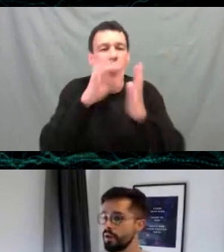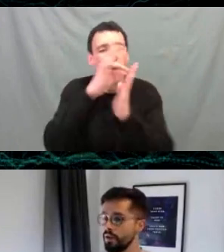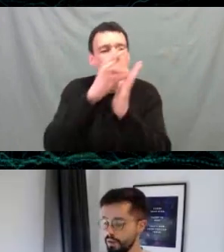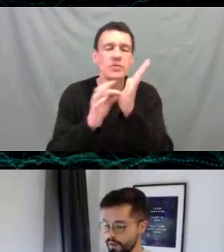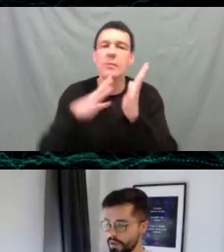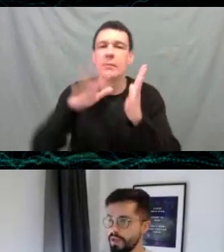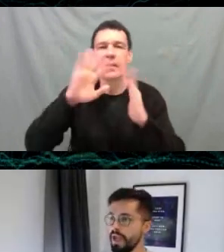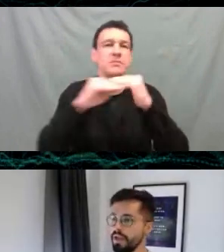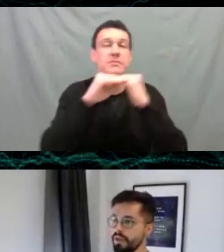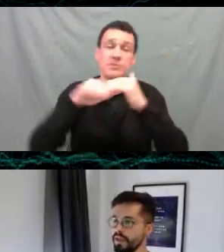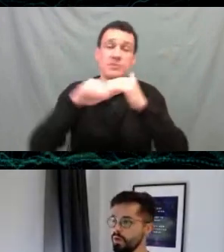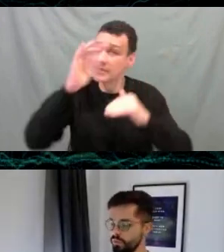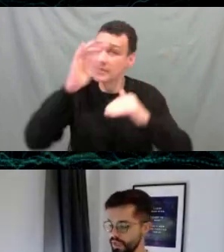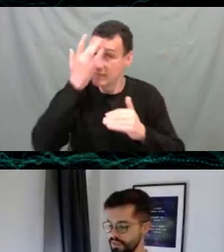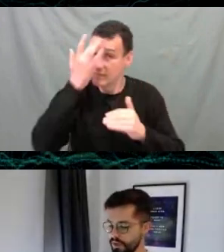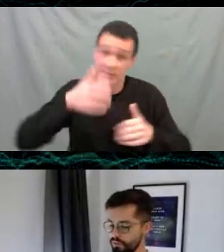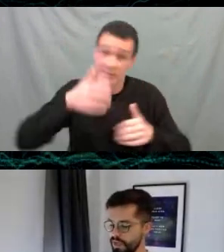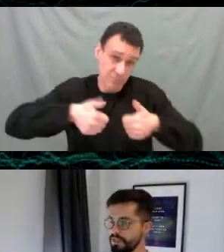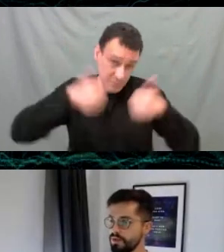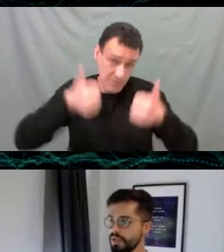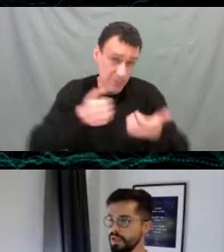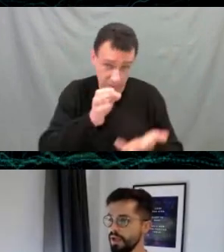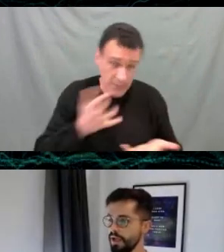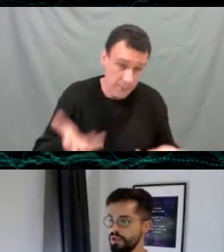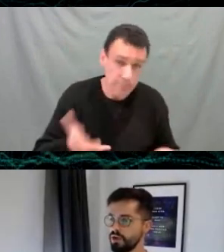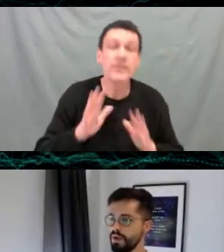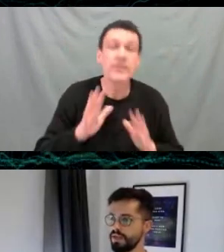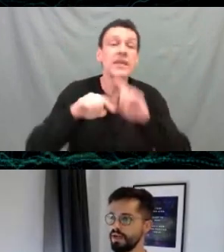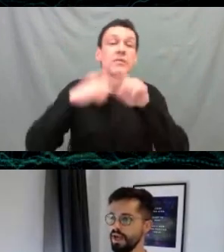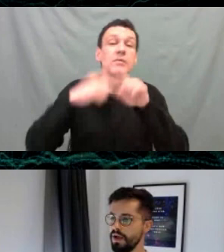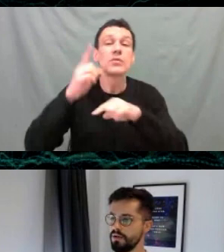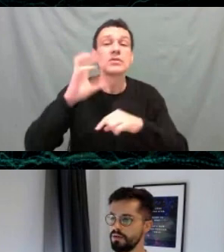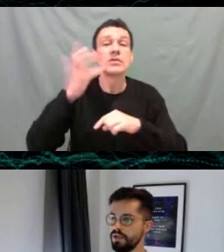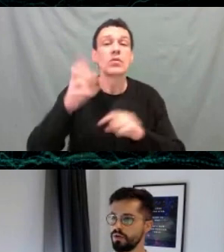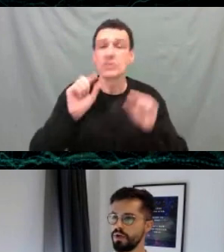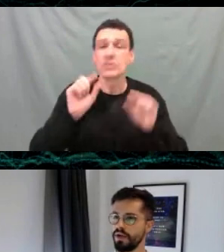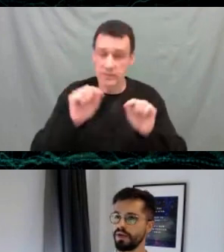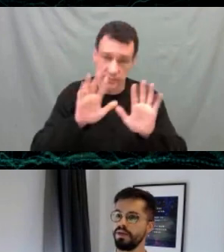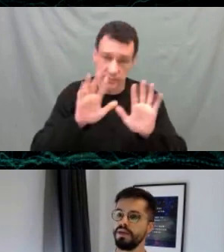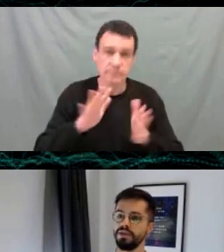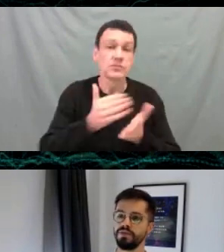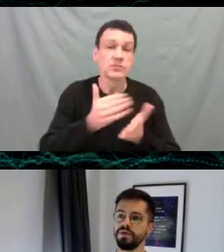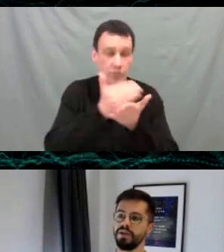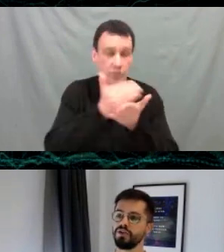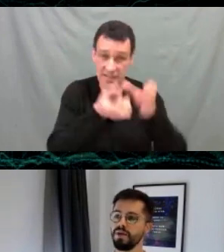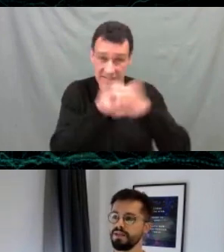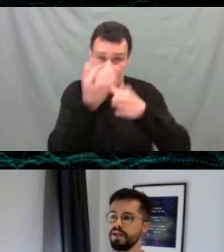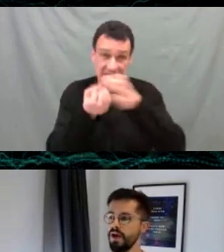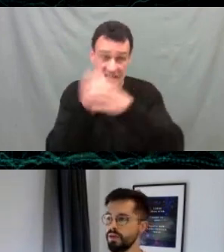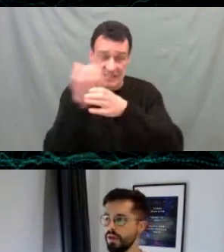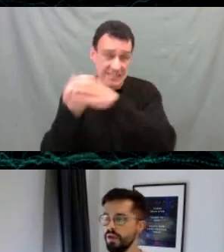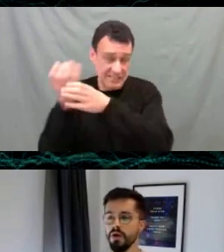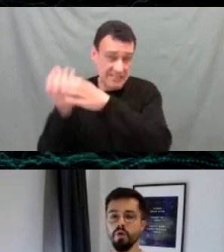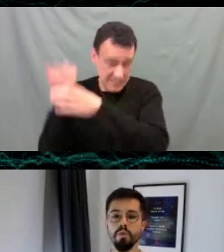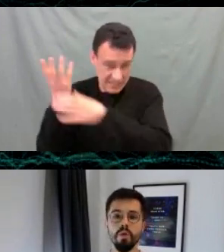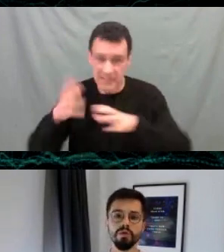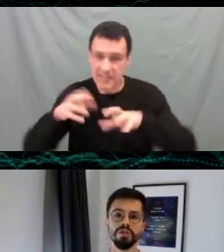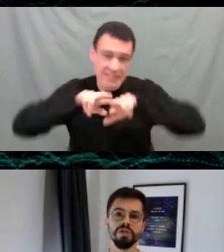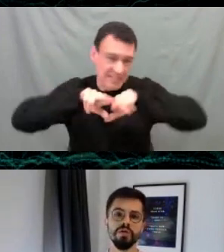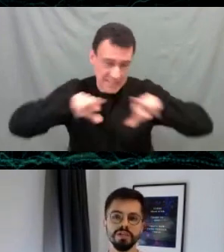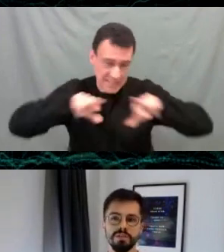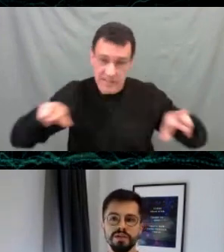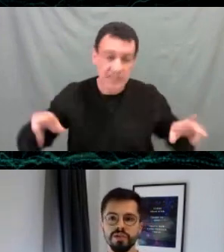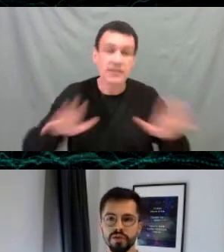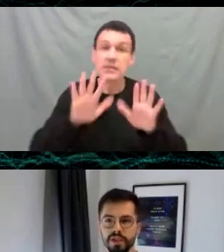legal Oi e aí que que acontece acontece isso aqui galera a gente começa a criar mexer o clicar aqui isso a gente começa a criar o que